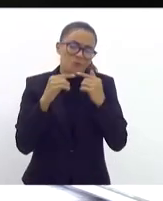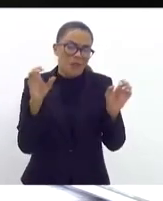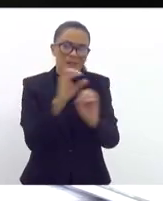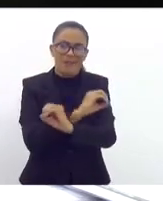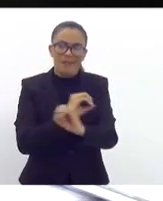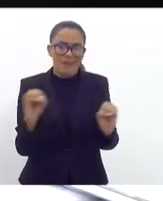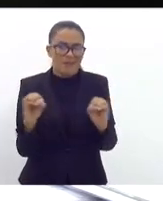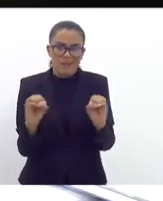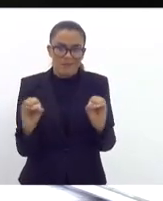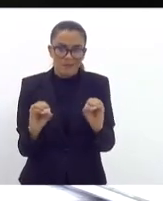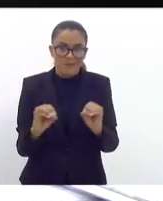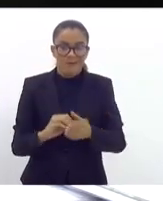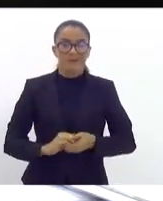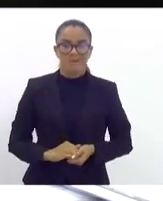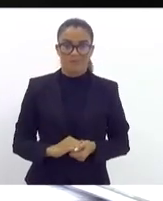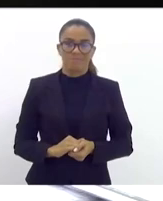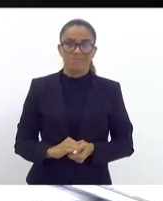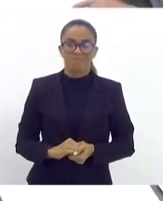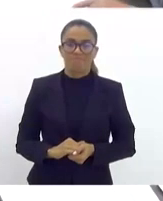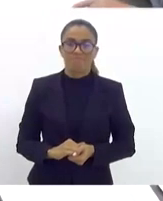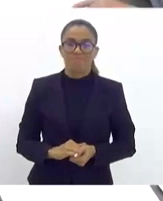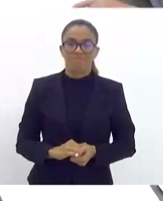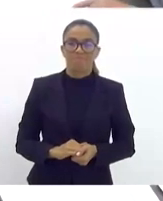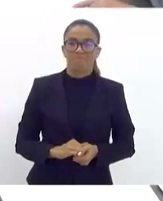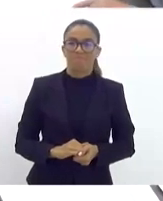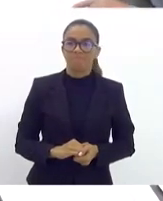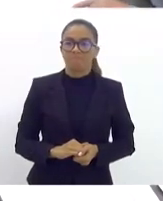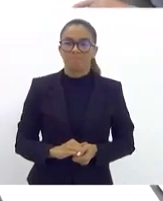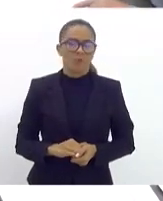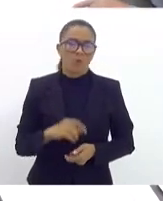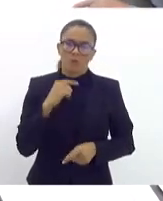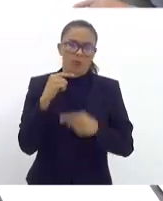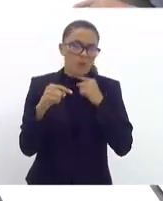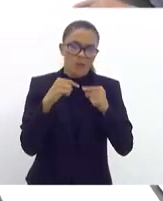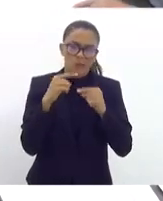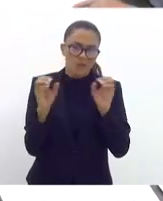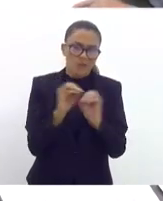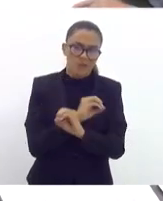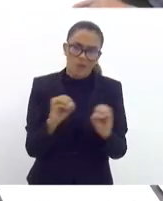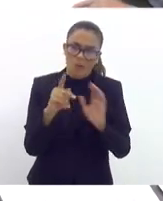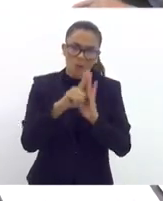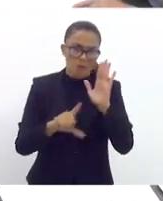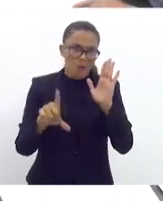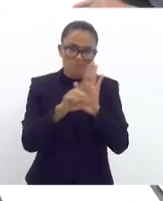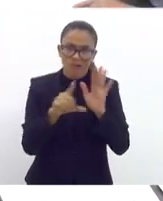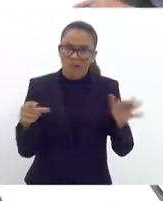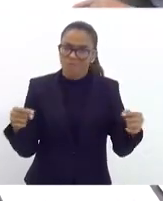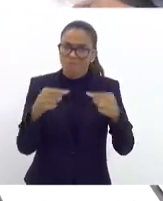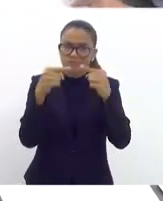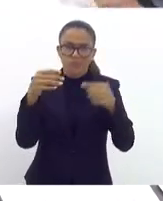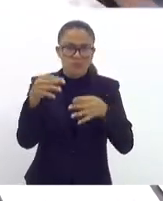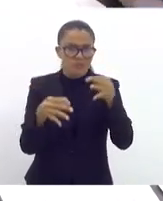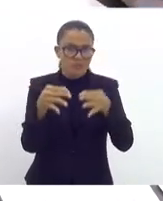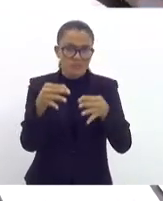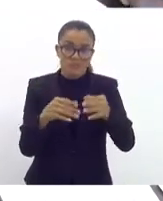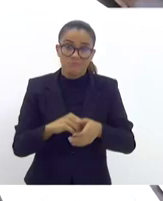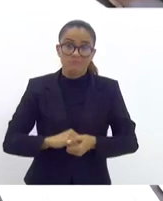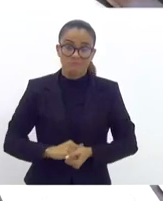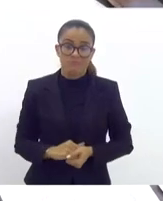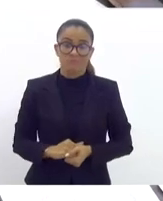dúvida nenhuma Não há dúvida nenhuma que o projeto é pela judicidade perfeito